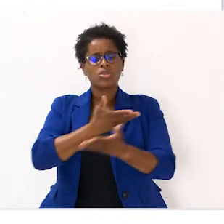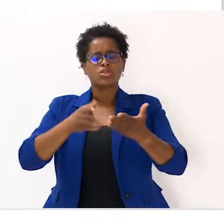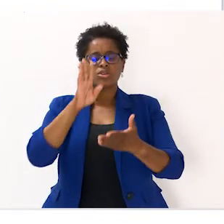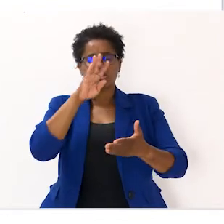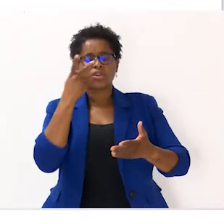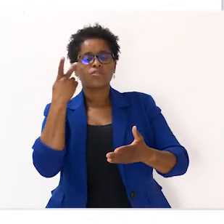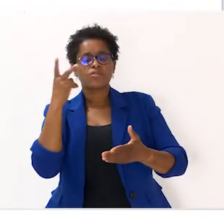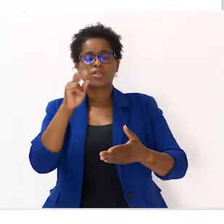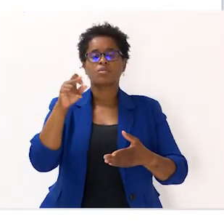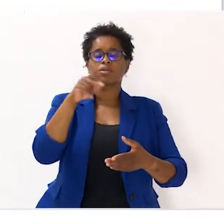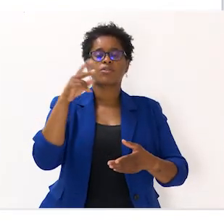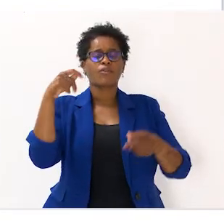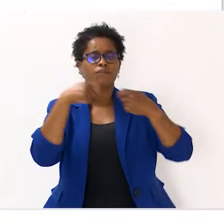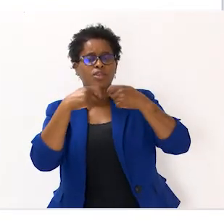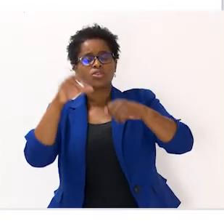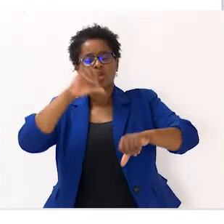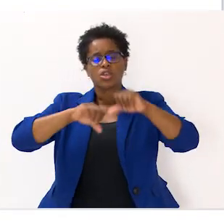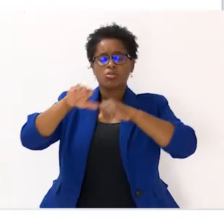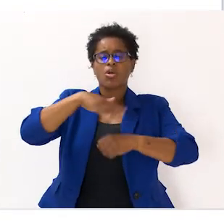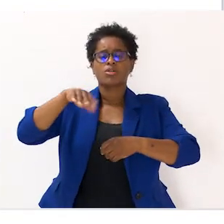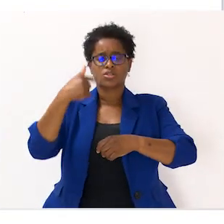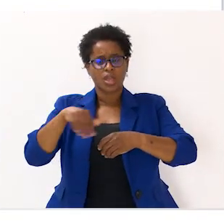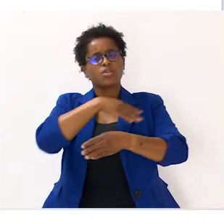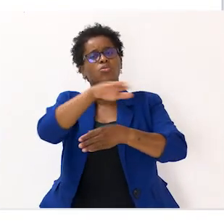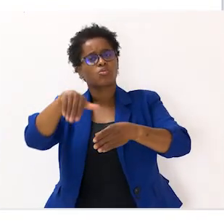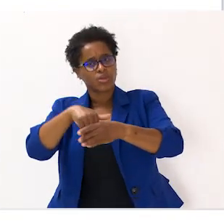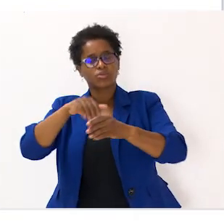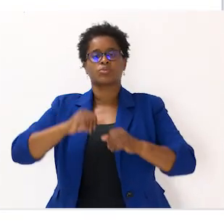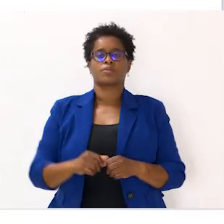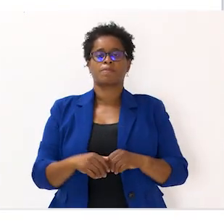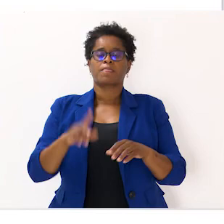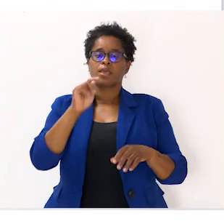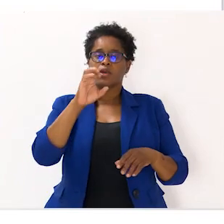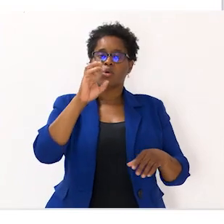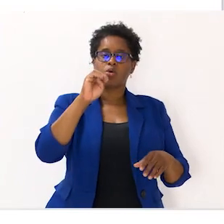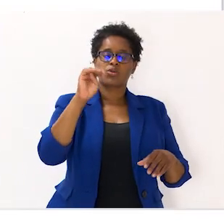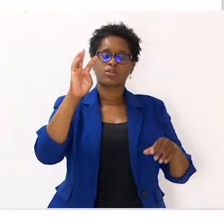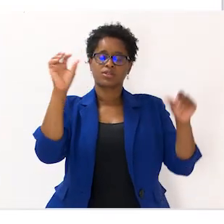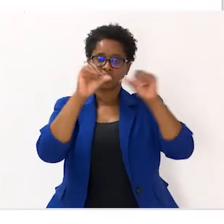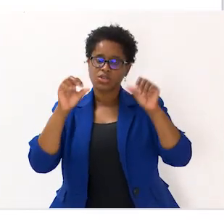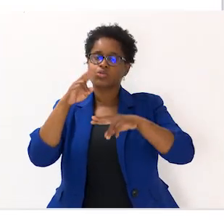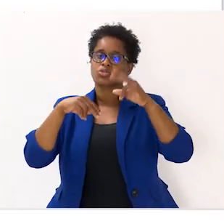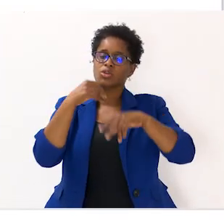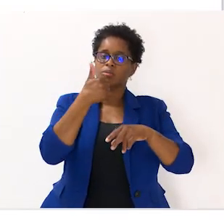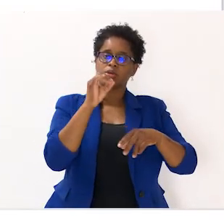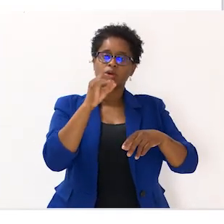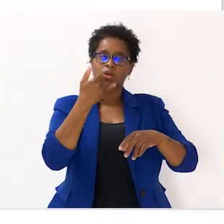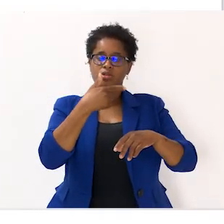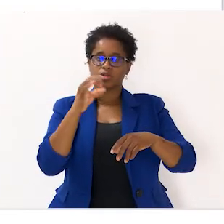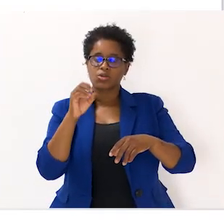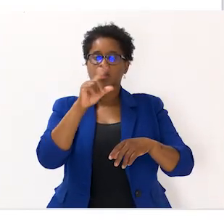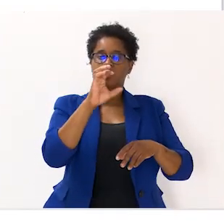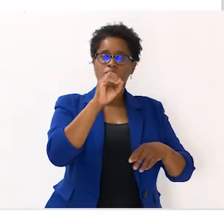os seres vivos e o meio físico-químico onde se encontram inseridos. Os ecossistemas são constituídos por biótopos e